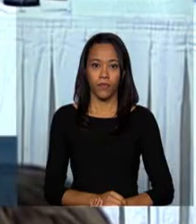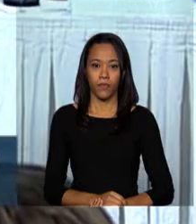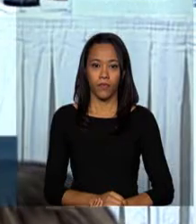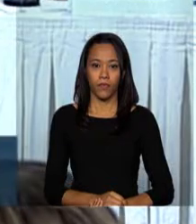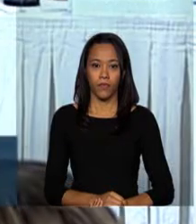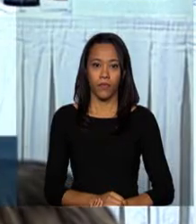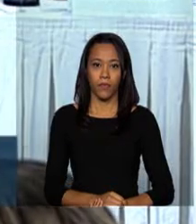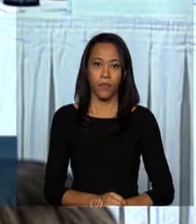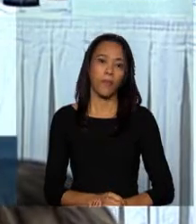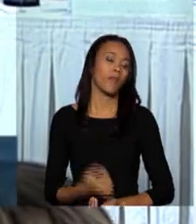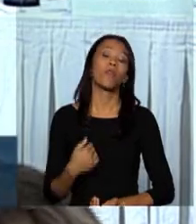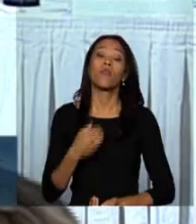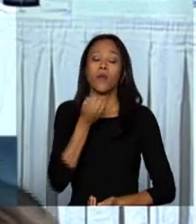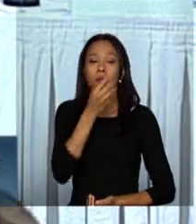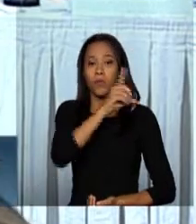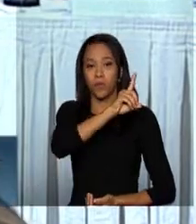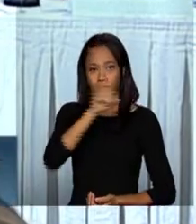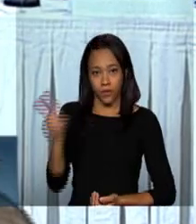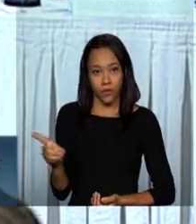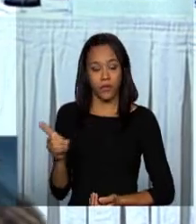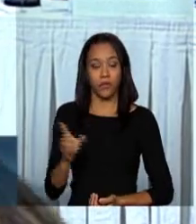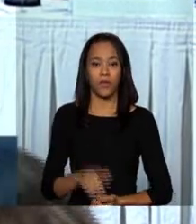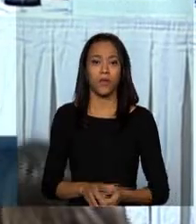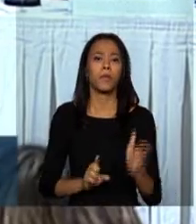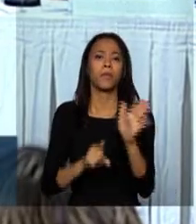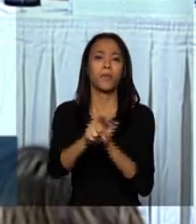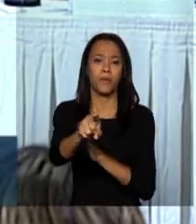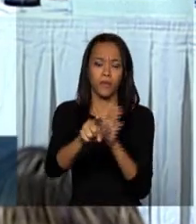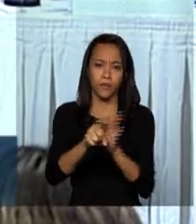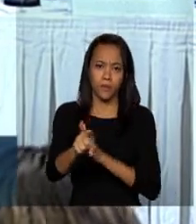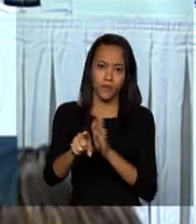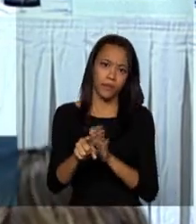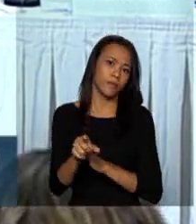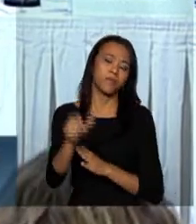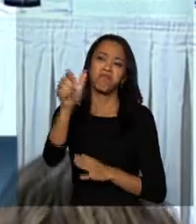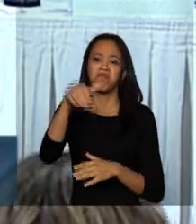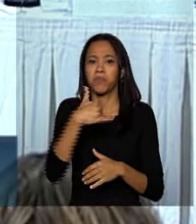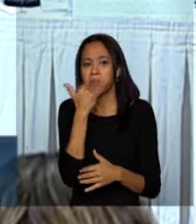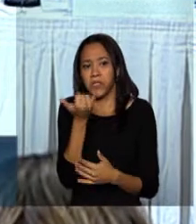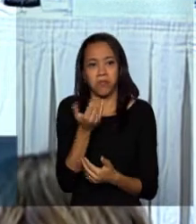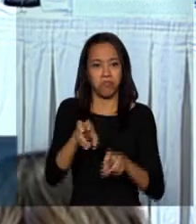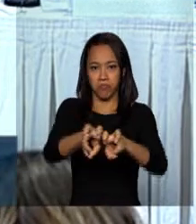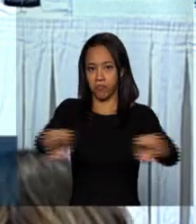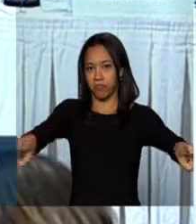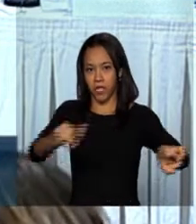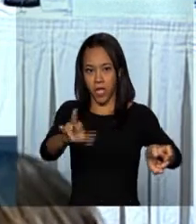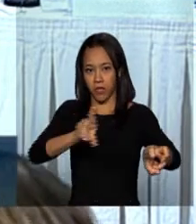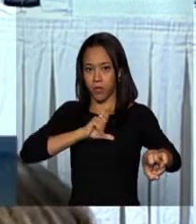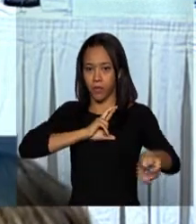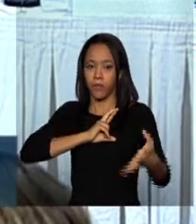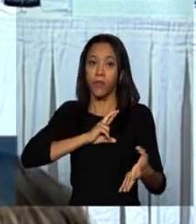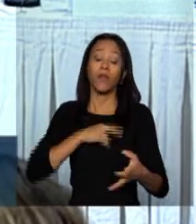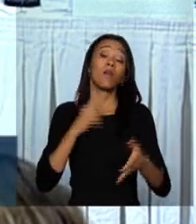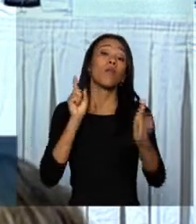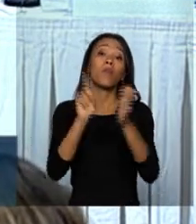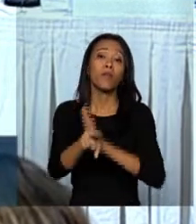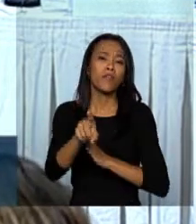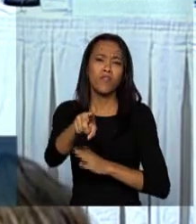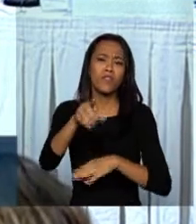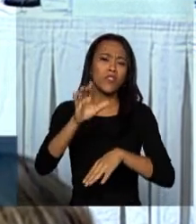Bom dia, Marcelo Cosme da Globo News. Ministros, seja qual for que for responder, na verdade, eu queria entender. O que vocês estão fazendo é